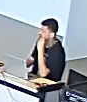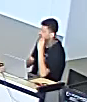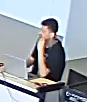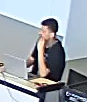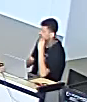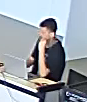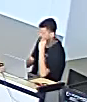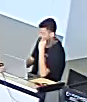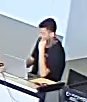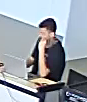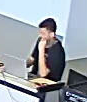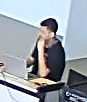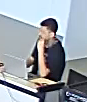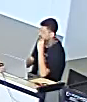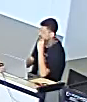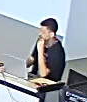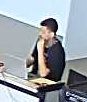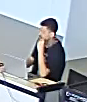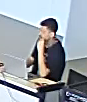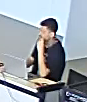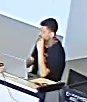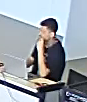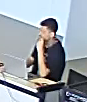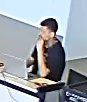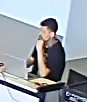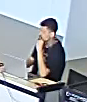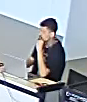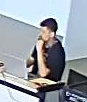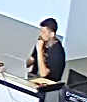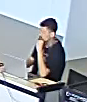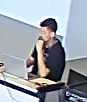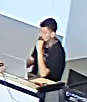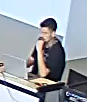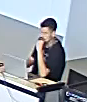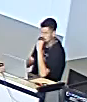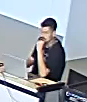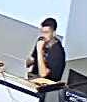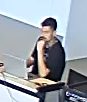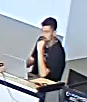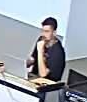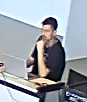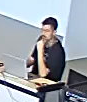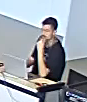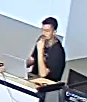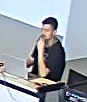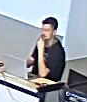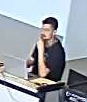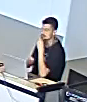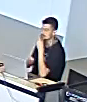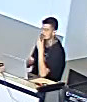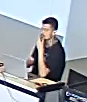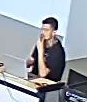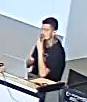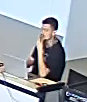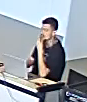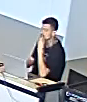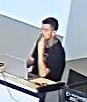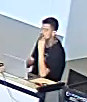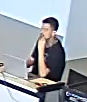Diferentemente do passe livre federal, nós temos a ANTT, a quem a gente sempre recorre em caso de